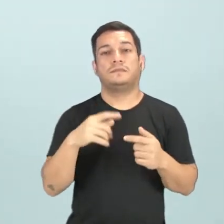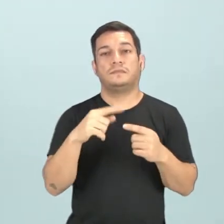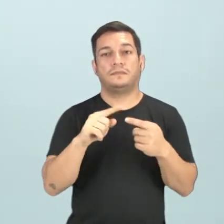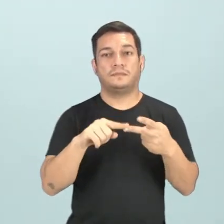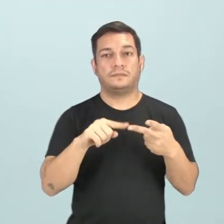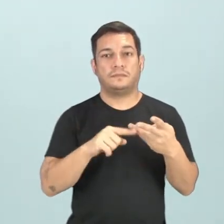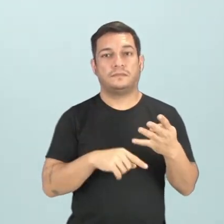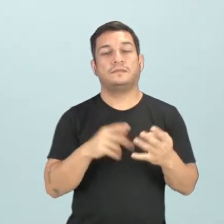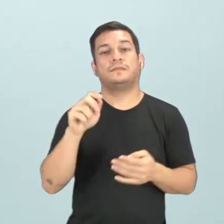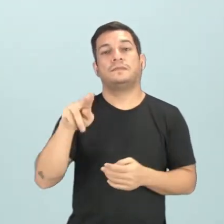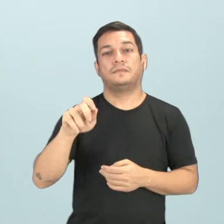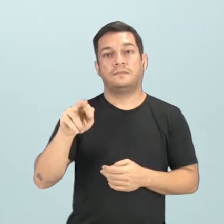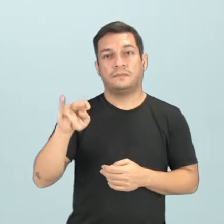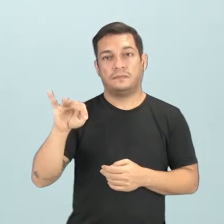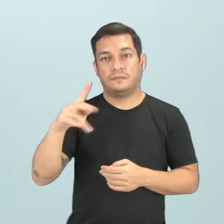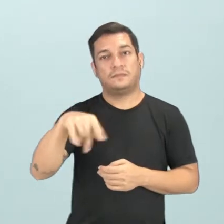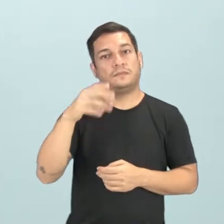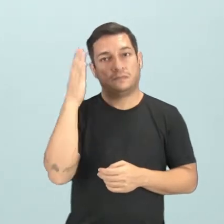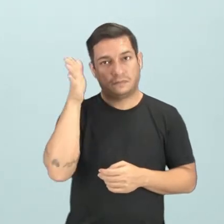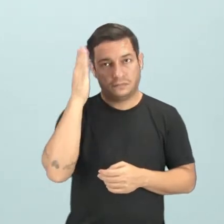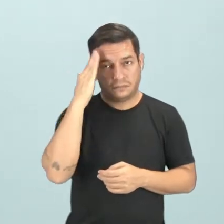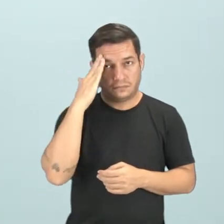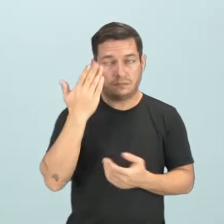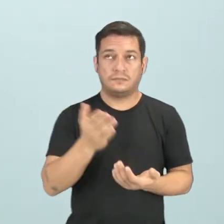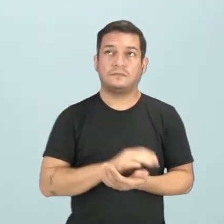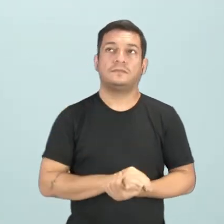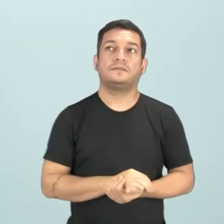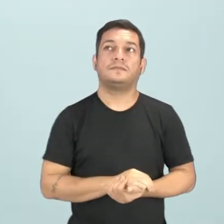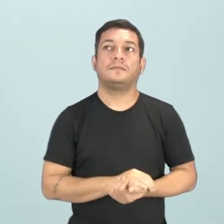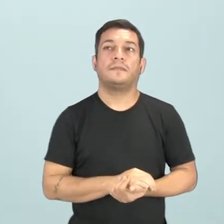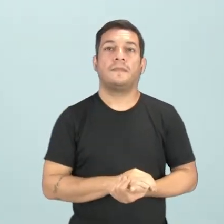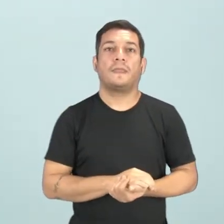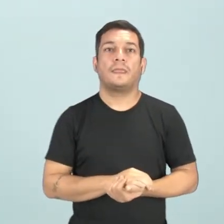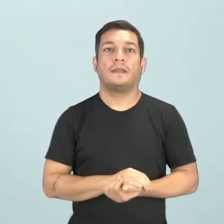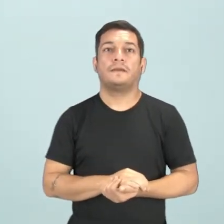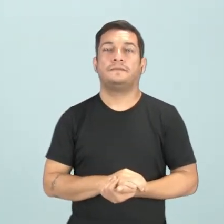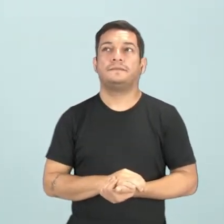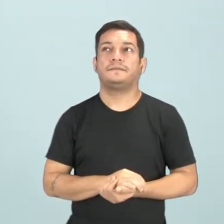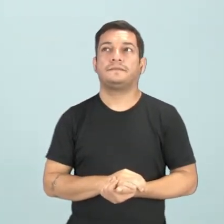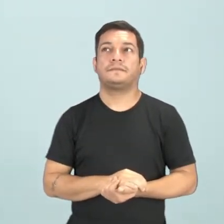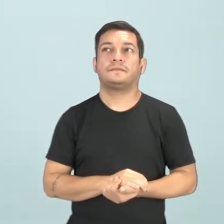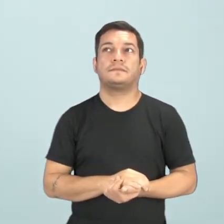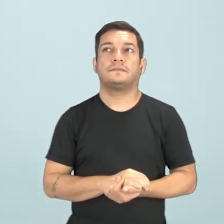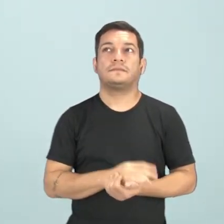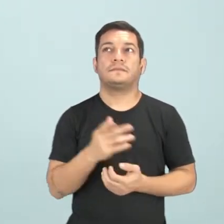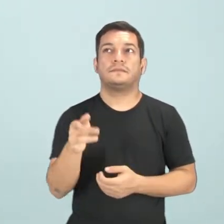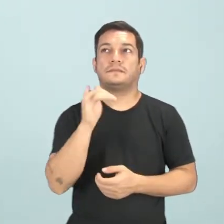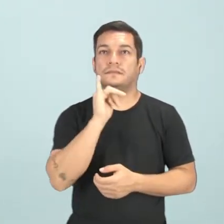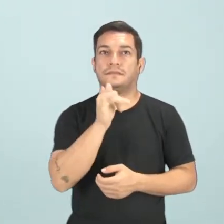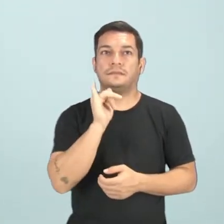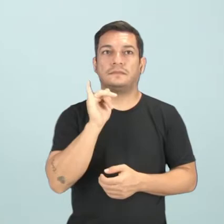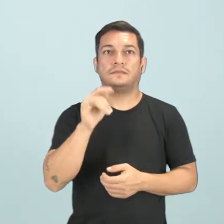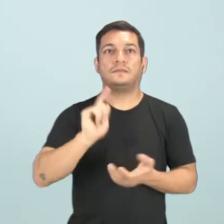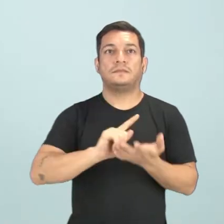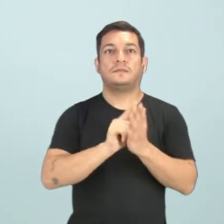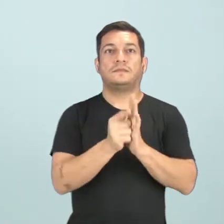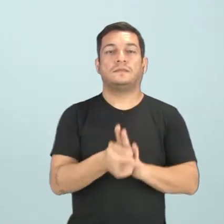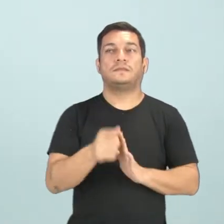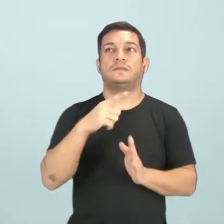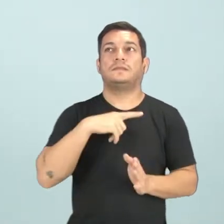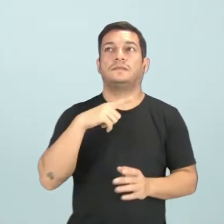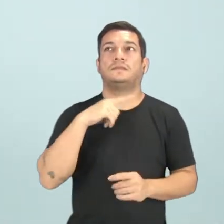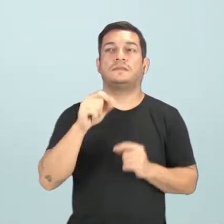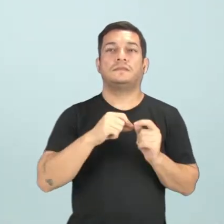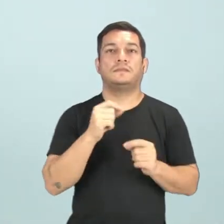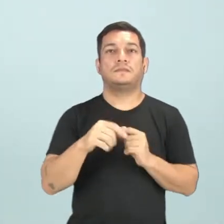narrativa, que todos vocês já sabem, nós já tratamos sobre isso. Tá? Então, o conto é um gênero que tenta